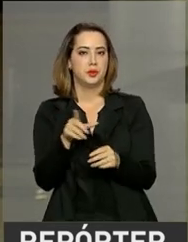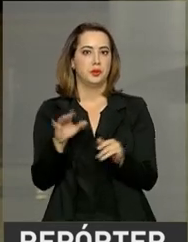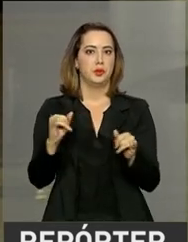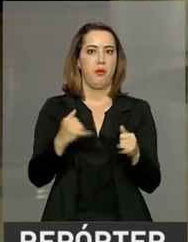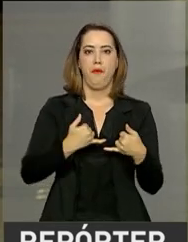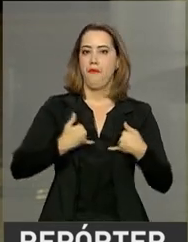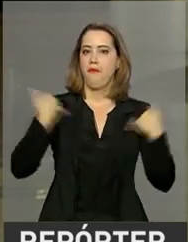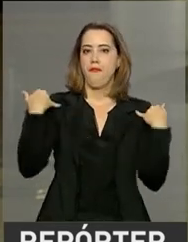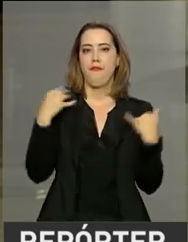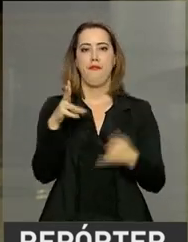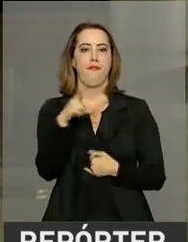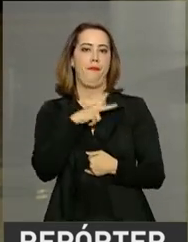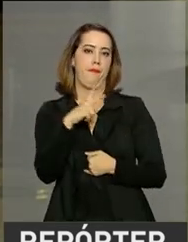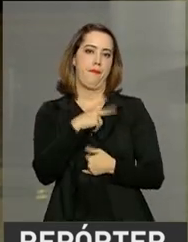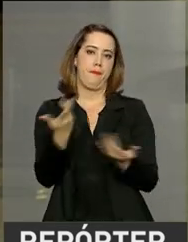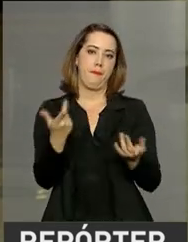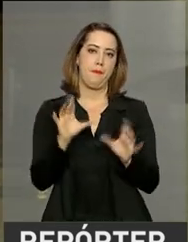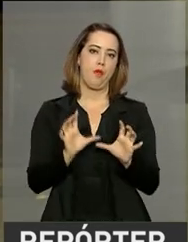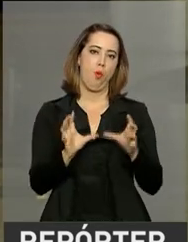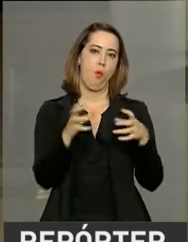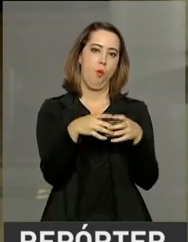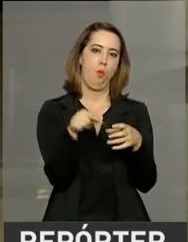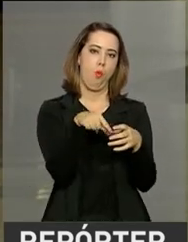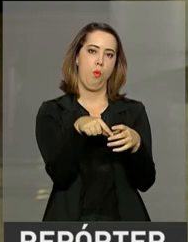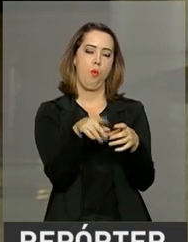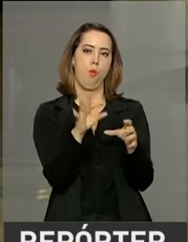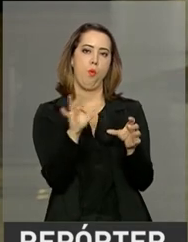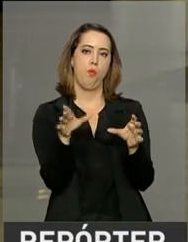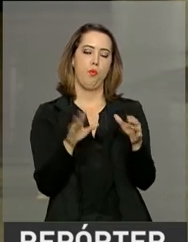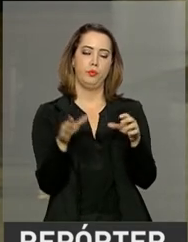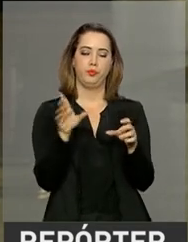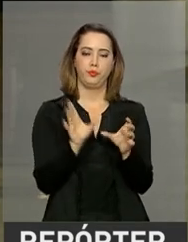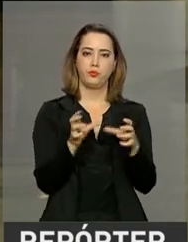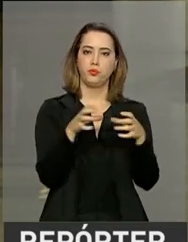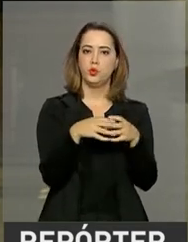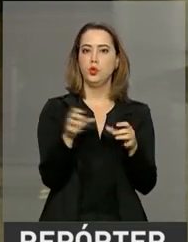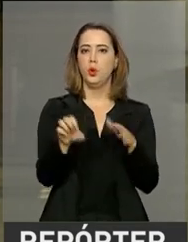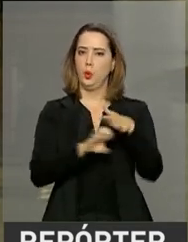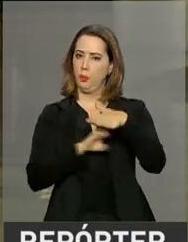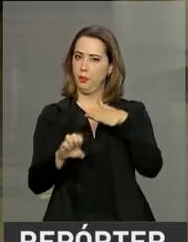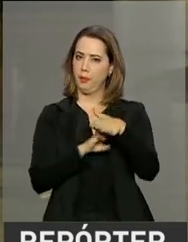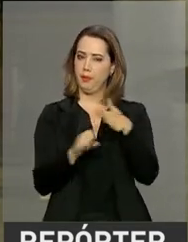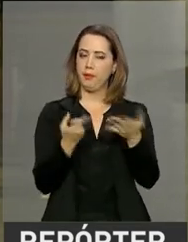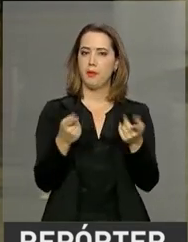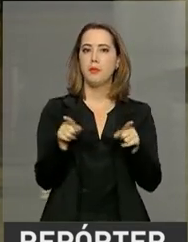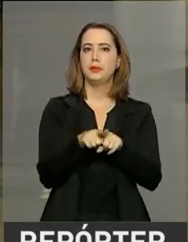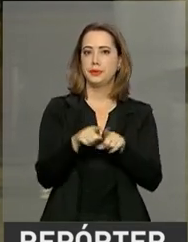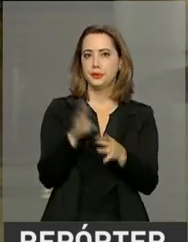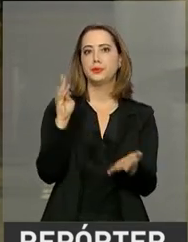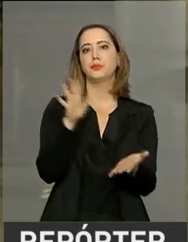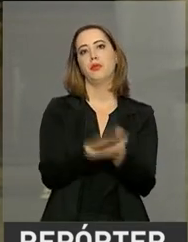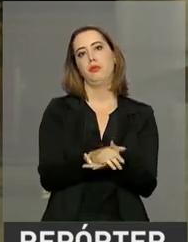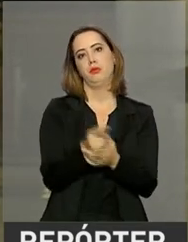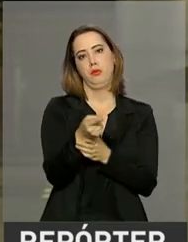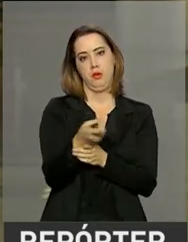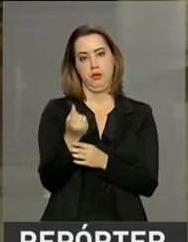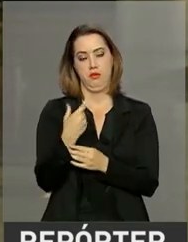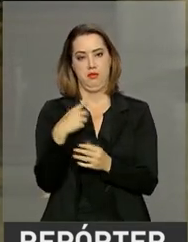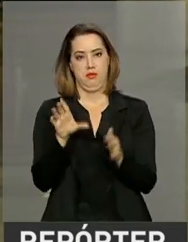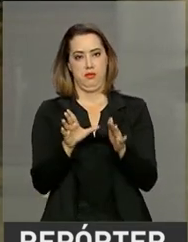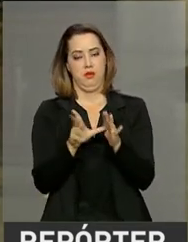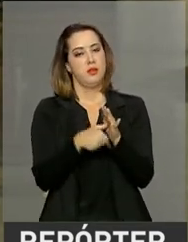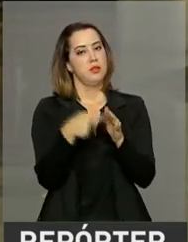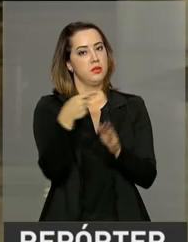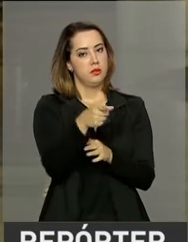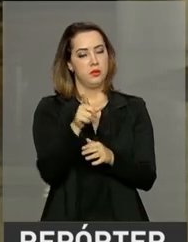particulares com artistas eventos fechados para empresas e até mesmo um casamento entre os crimes que estão sendo